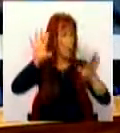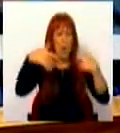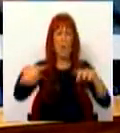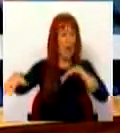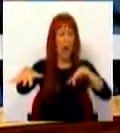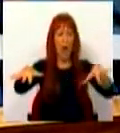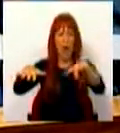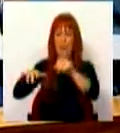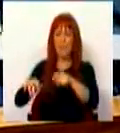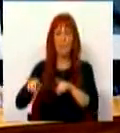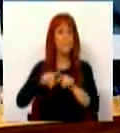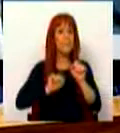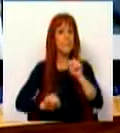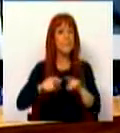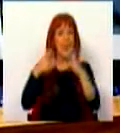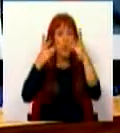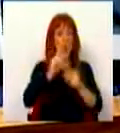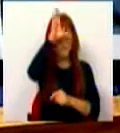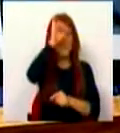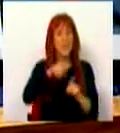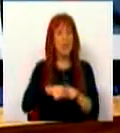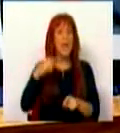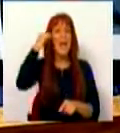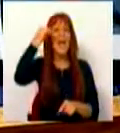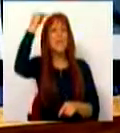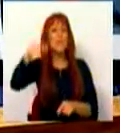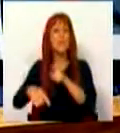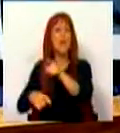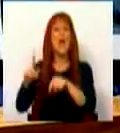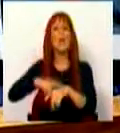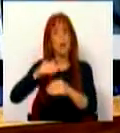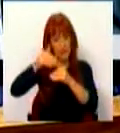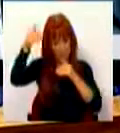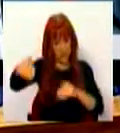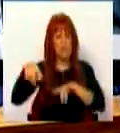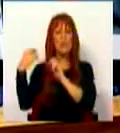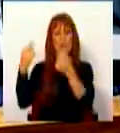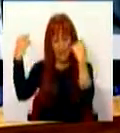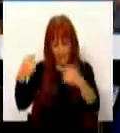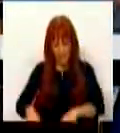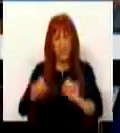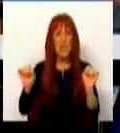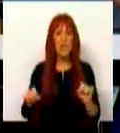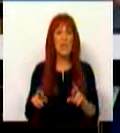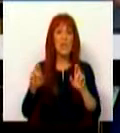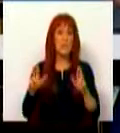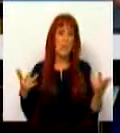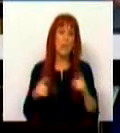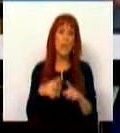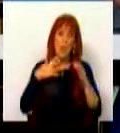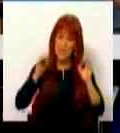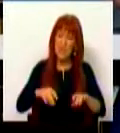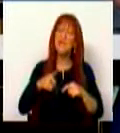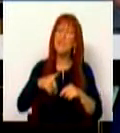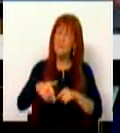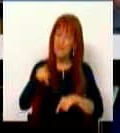área do Orçamento de Estado, a especialidade é um período de debate. Esperemos, e temos a certeza que assim